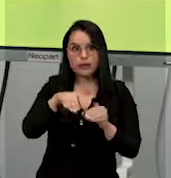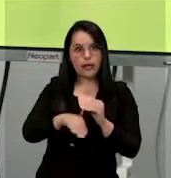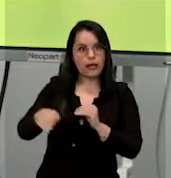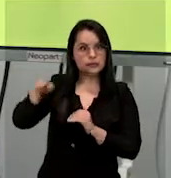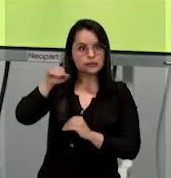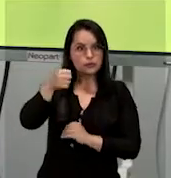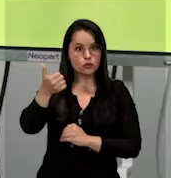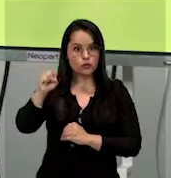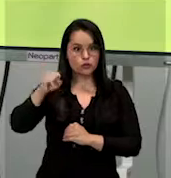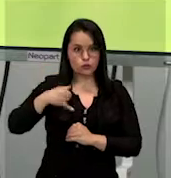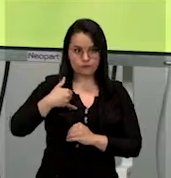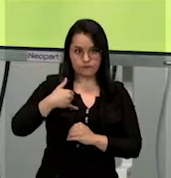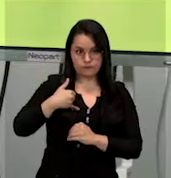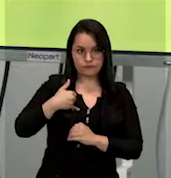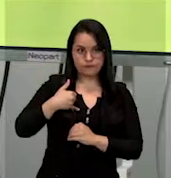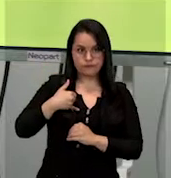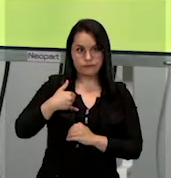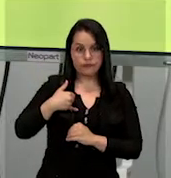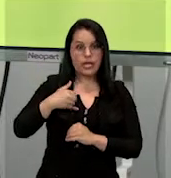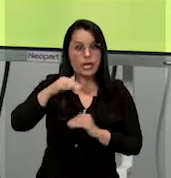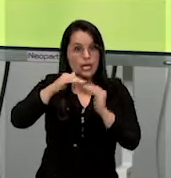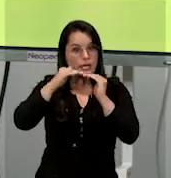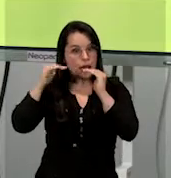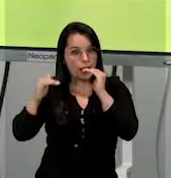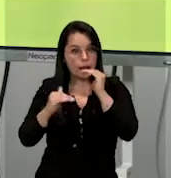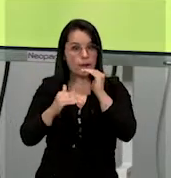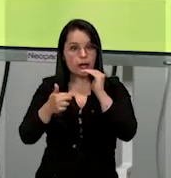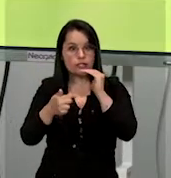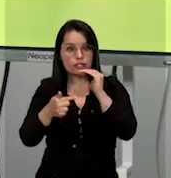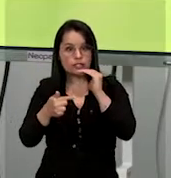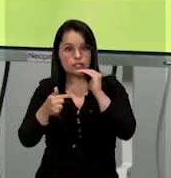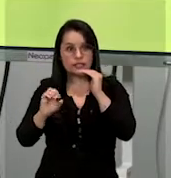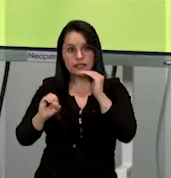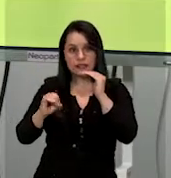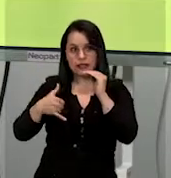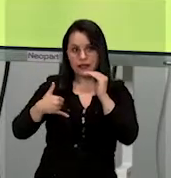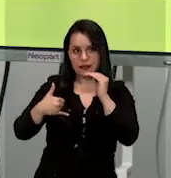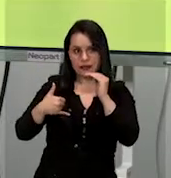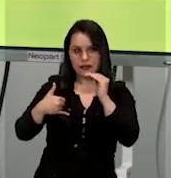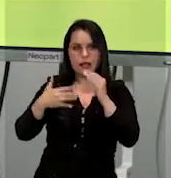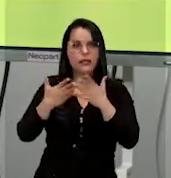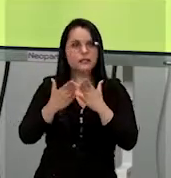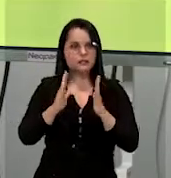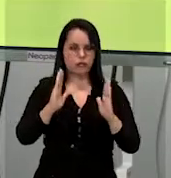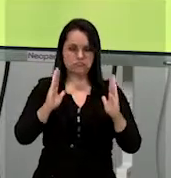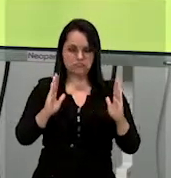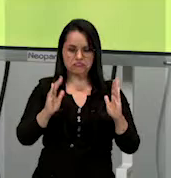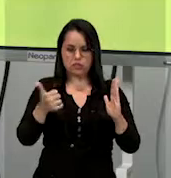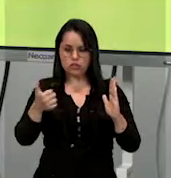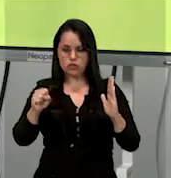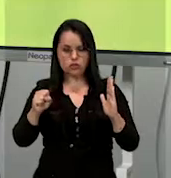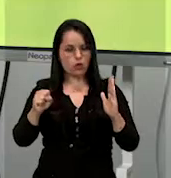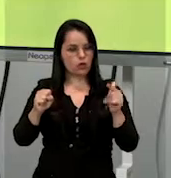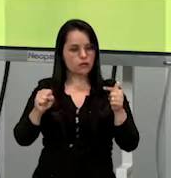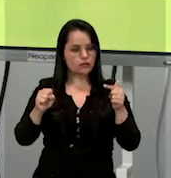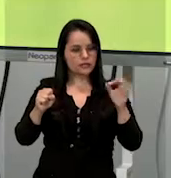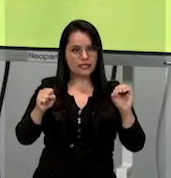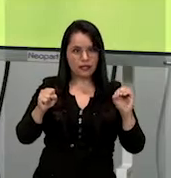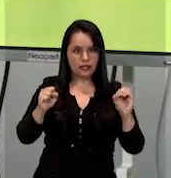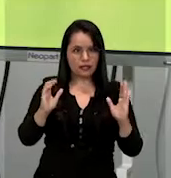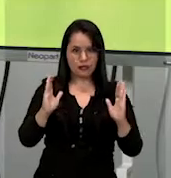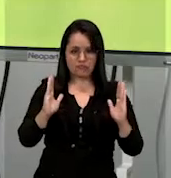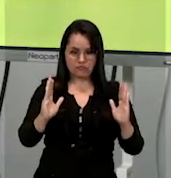de 18 anos e menos que 70 anos. Ou seja, as pessoas entre 18 anos e 70